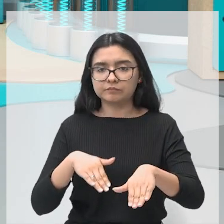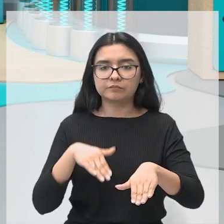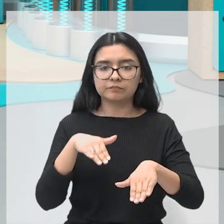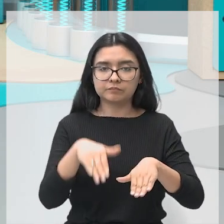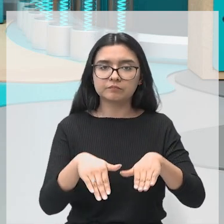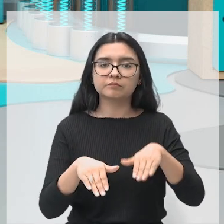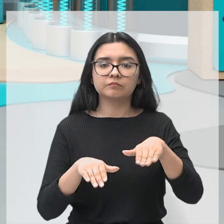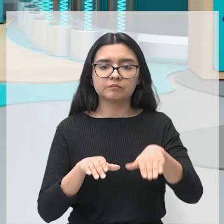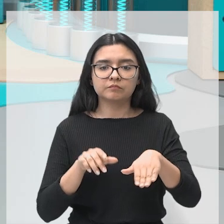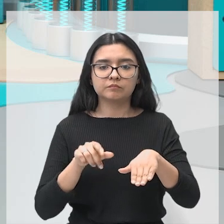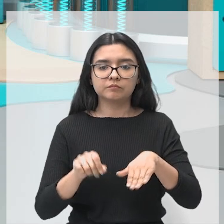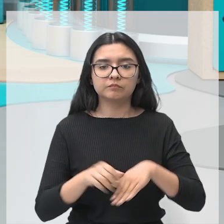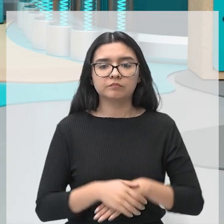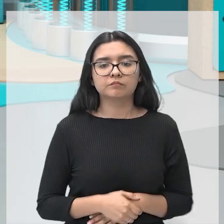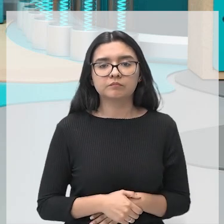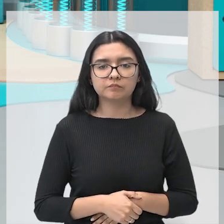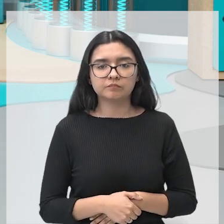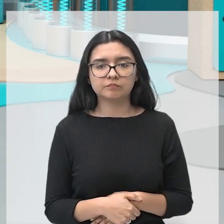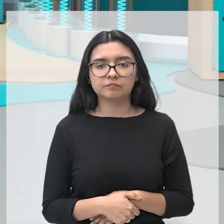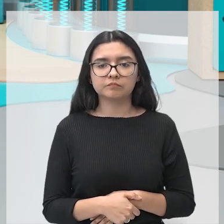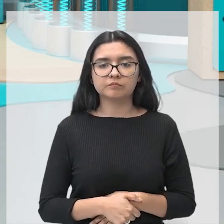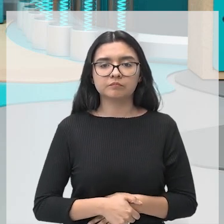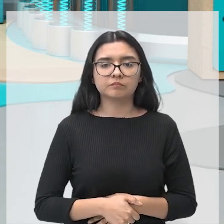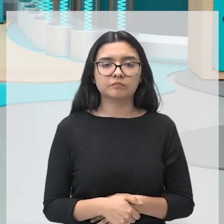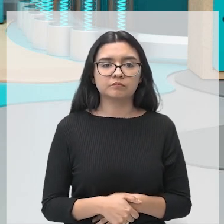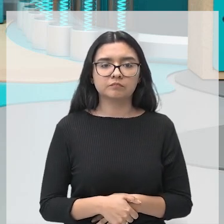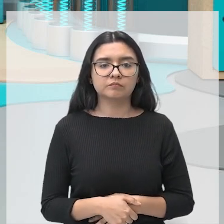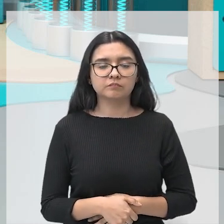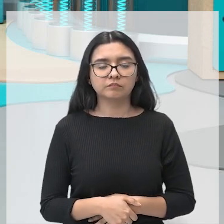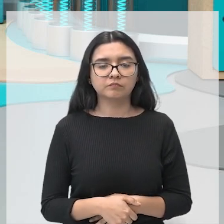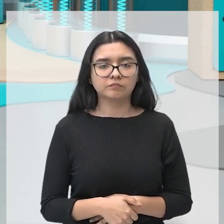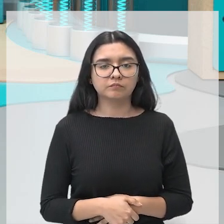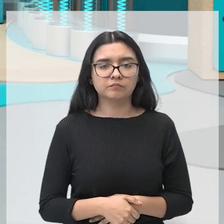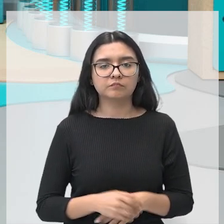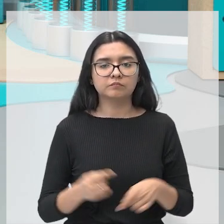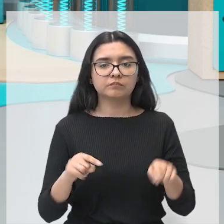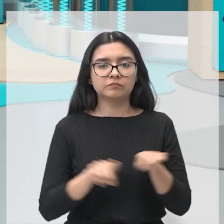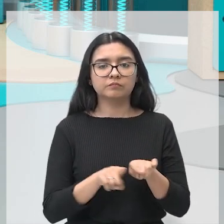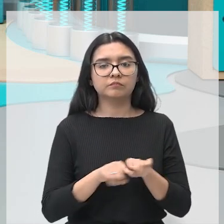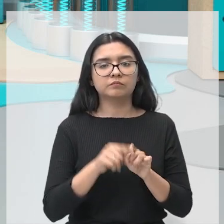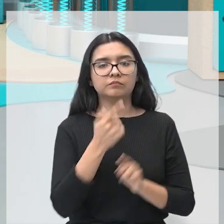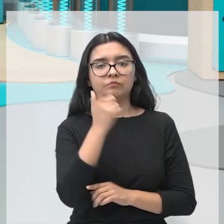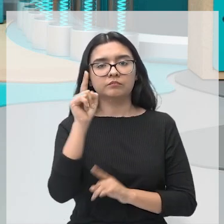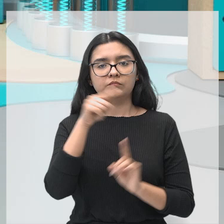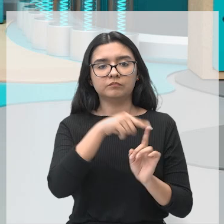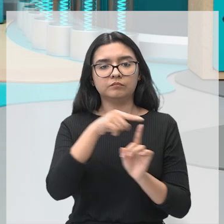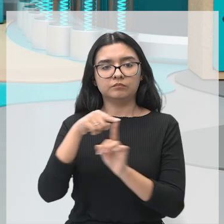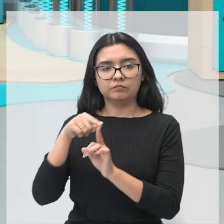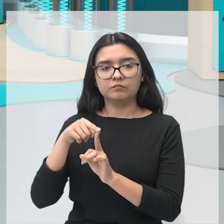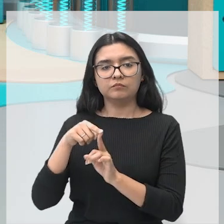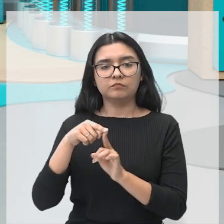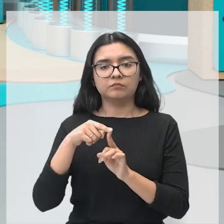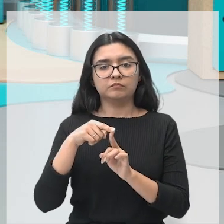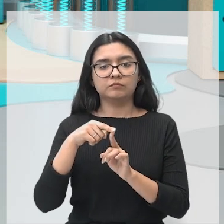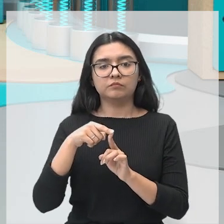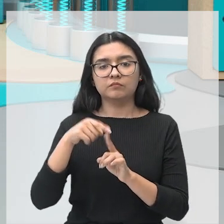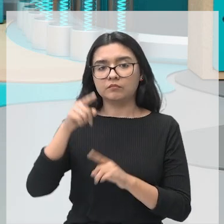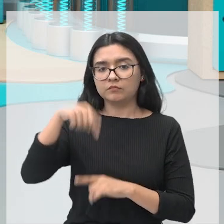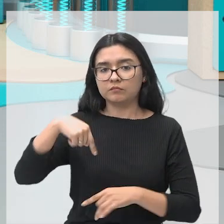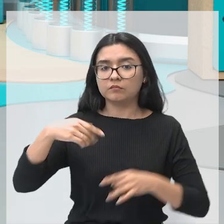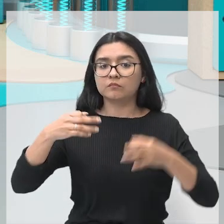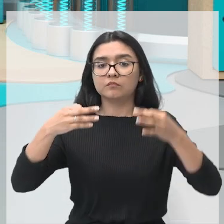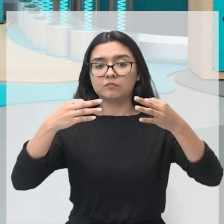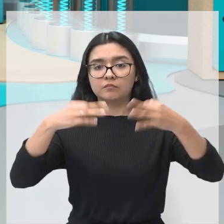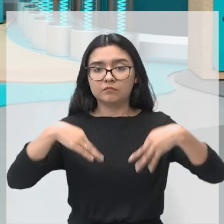rotaciona ligeiramente para dentro. Perfeito? Outra pisada, essa é a pisada correta, perdão,